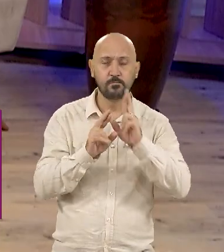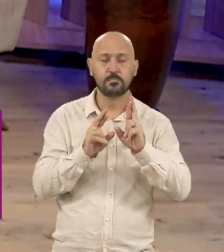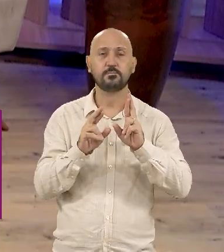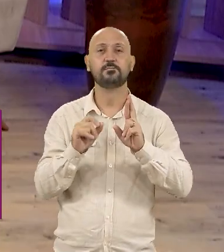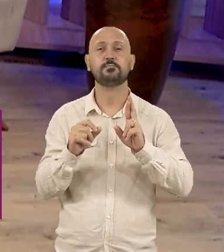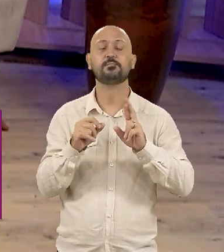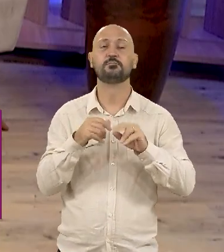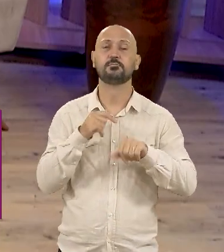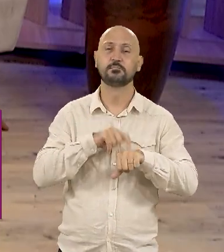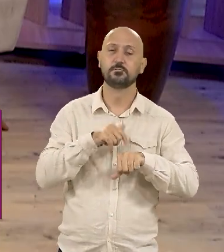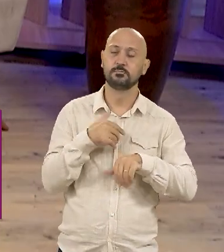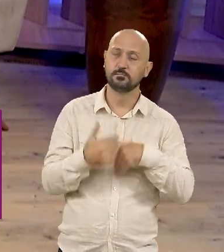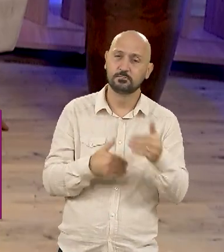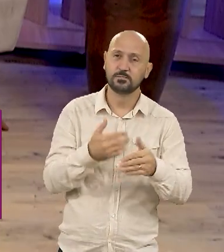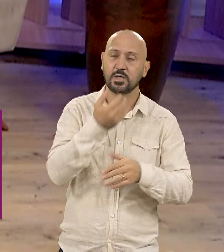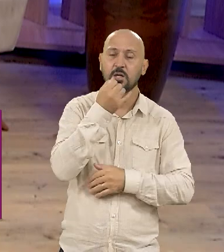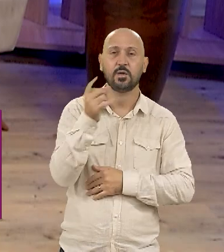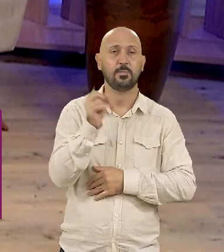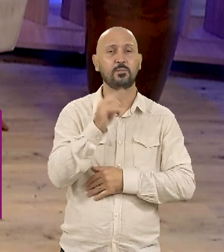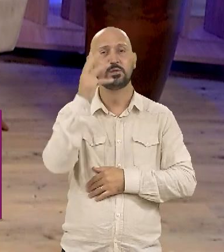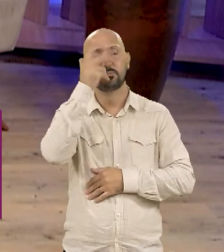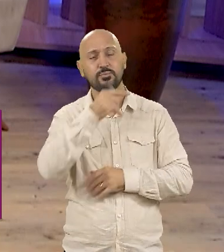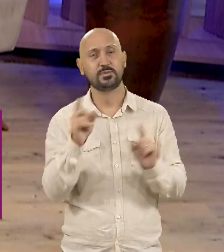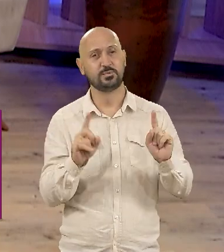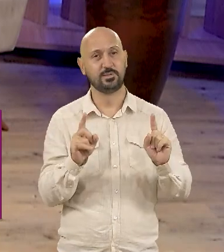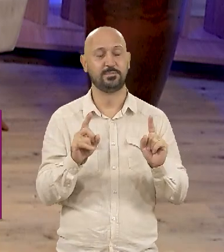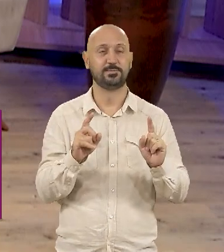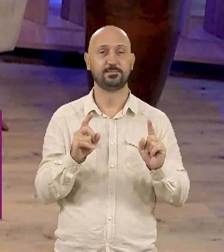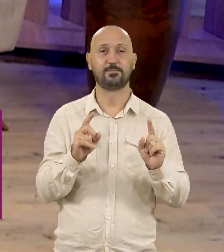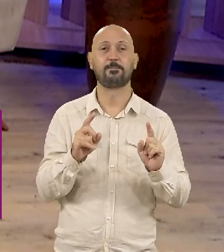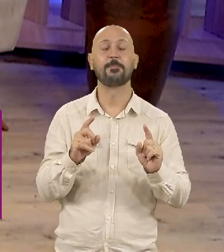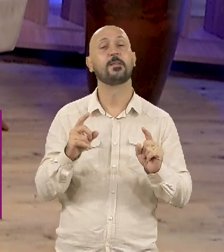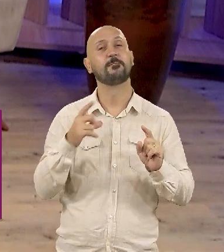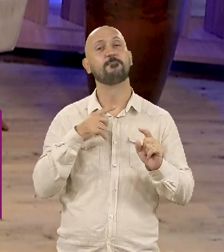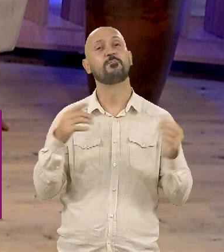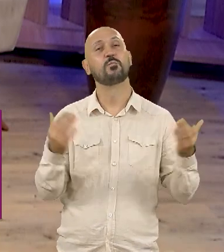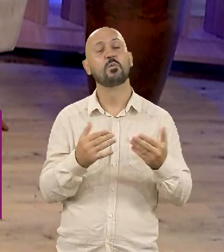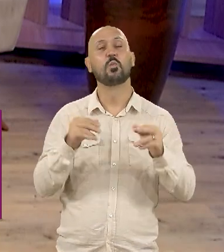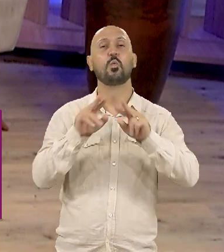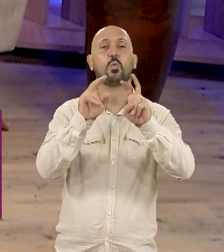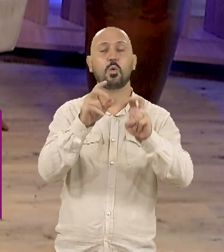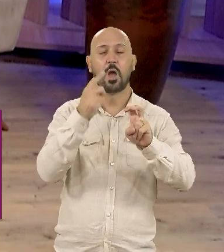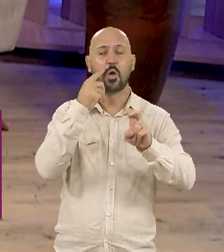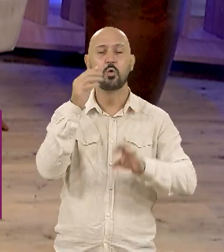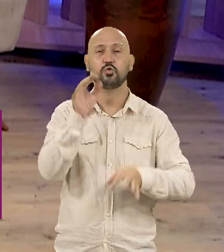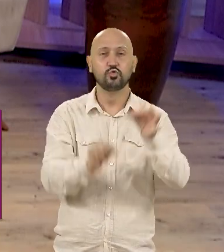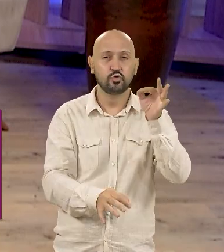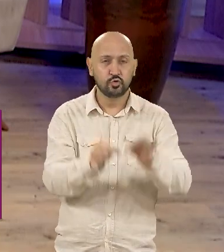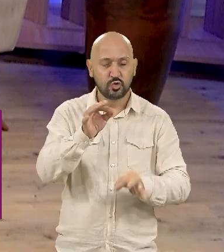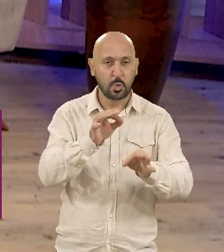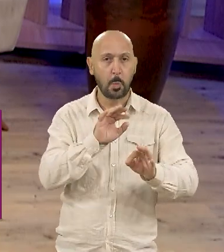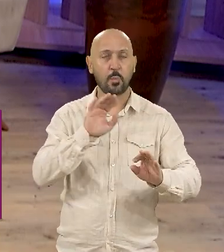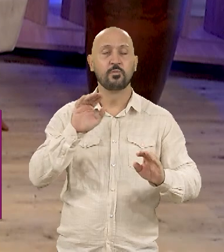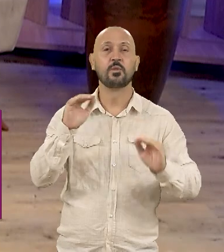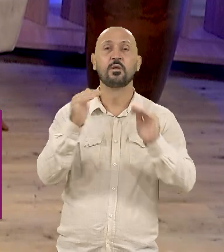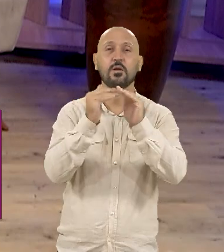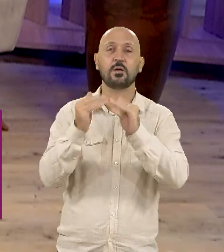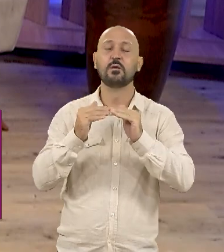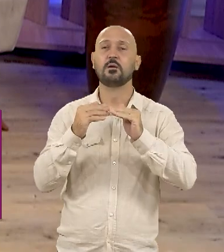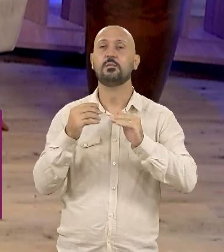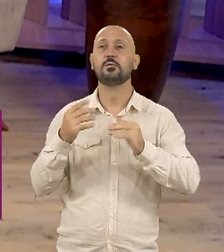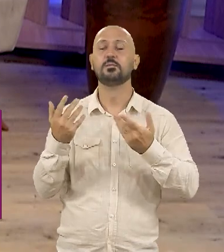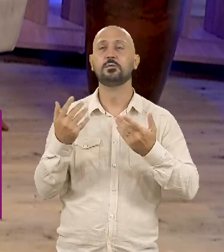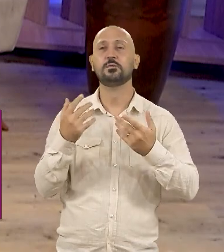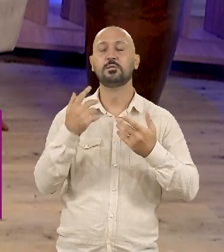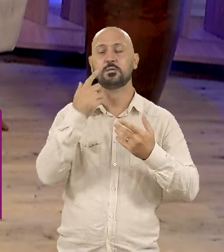resultado desse processo não tem sido bonito. E até agora com questões judiciais, né, envolvendo